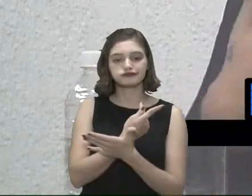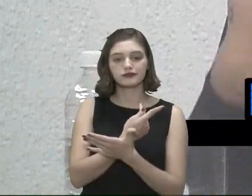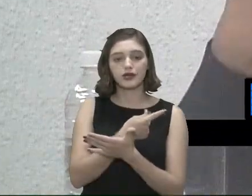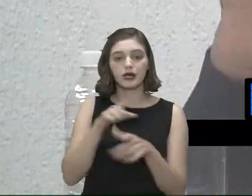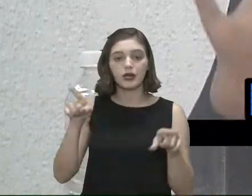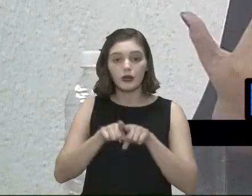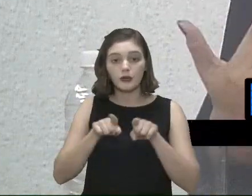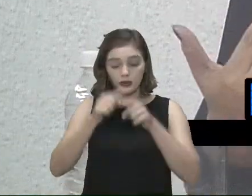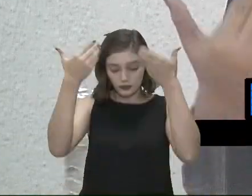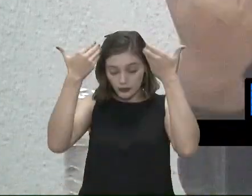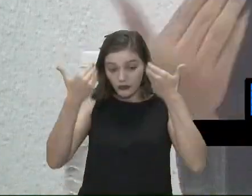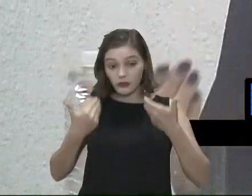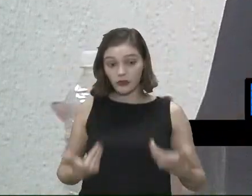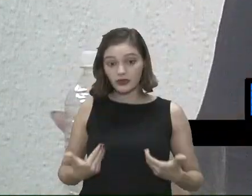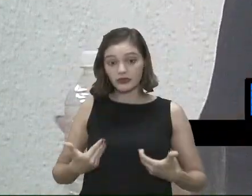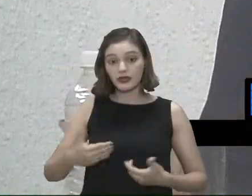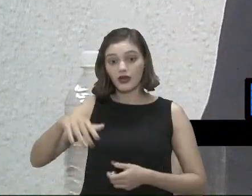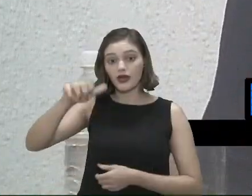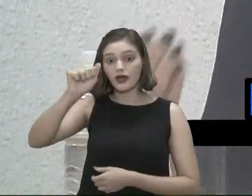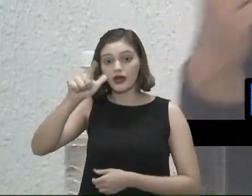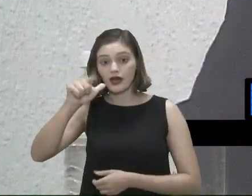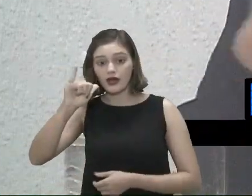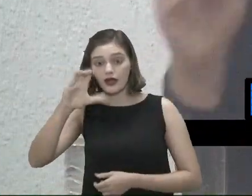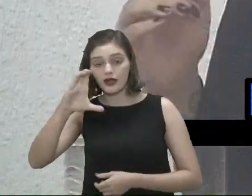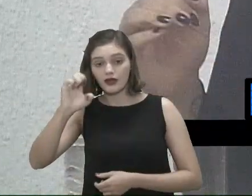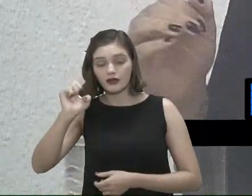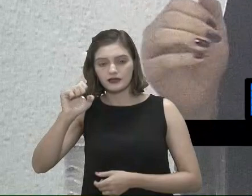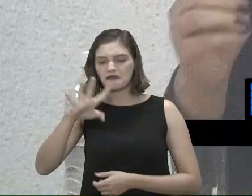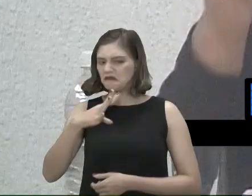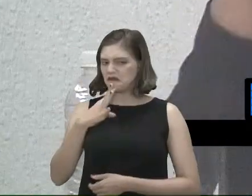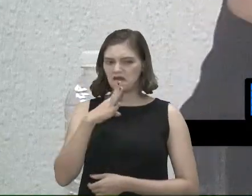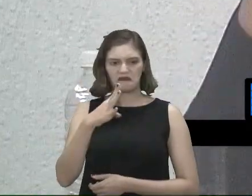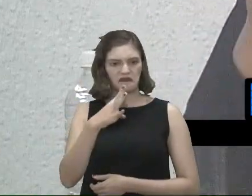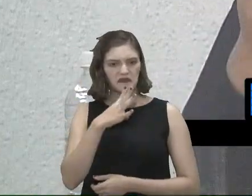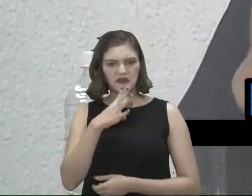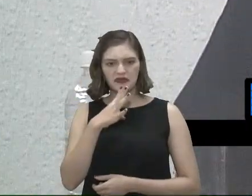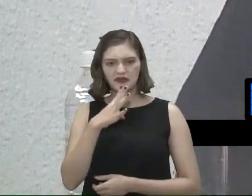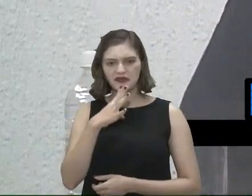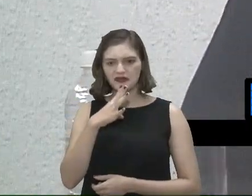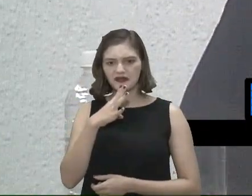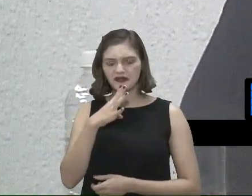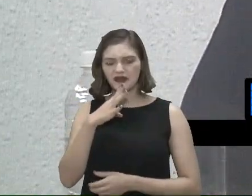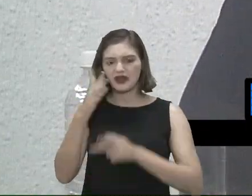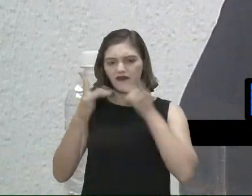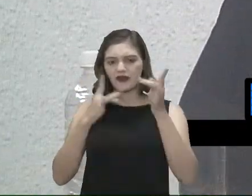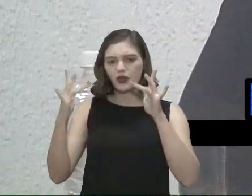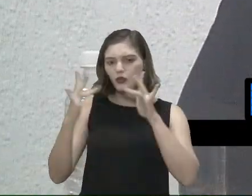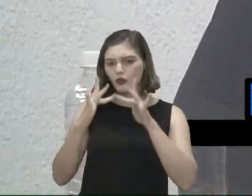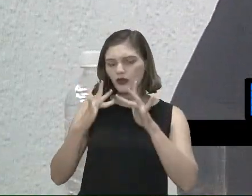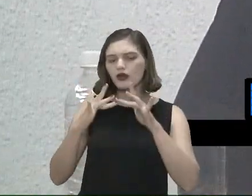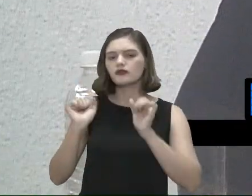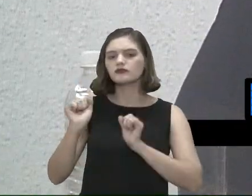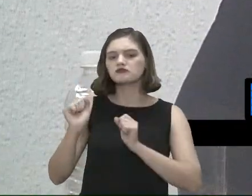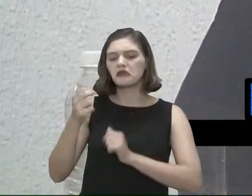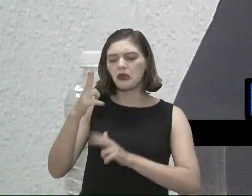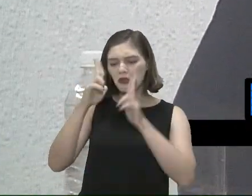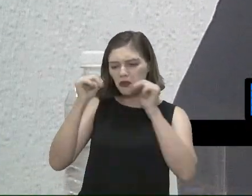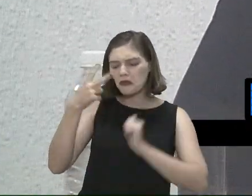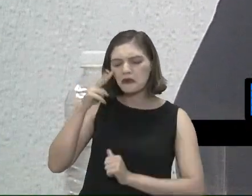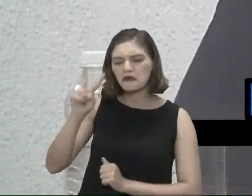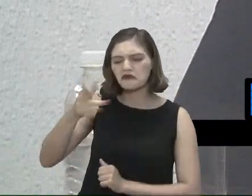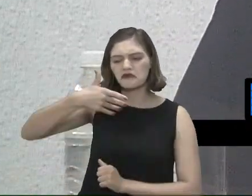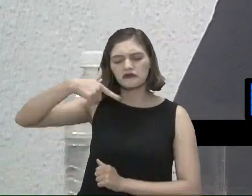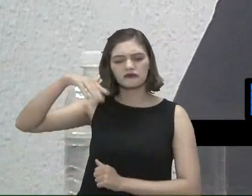me apresentando como Alice, a pessoa não me conhece, a pessoa entra em contato comigo ali naquele momento, nunca me viu antes,